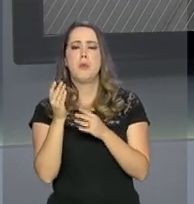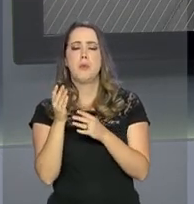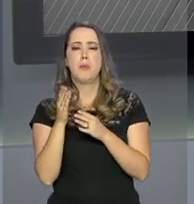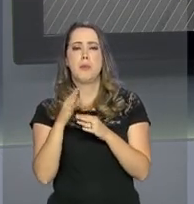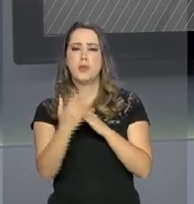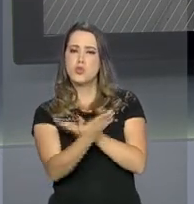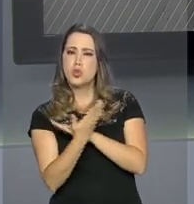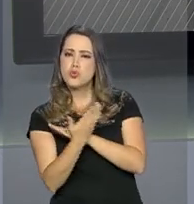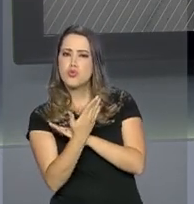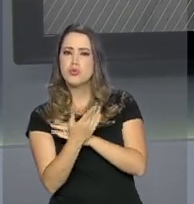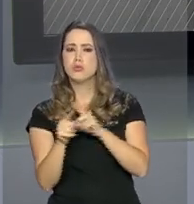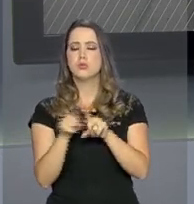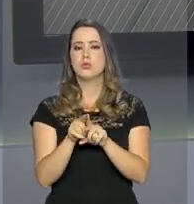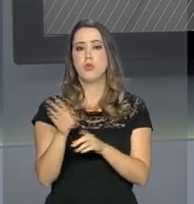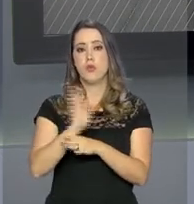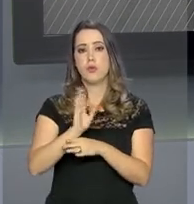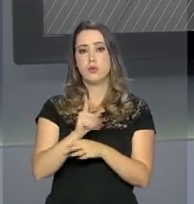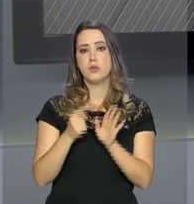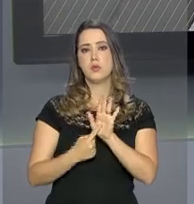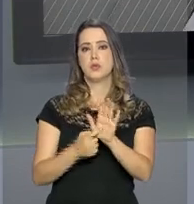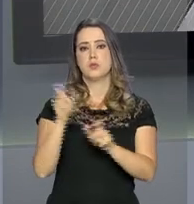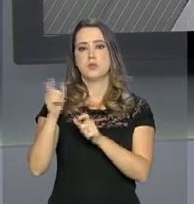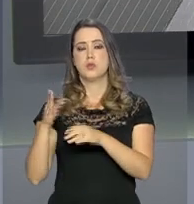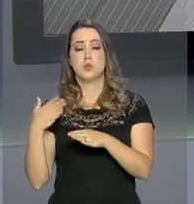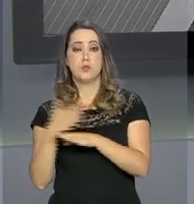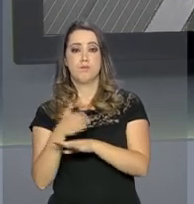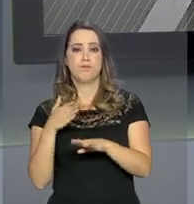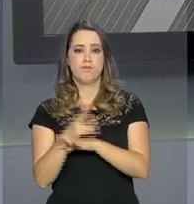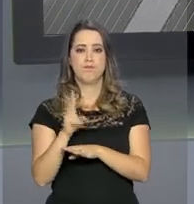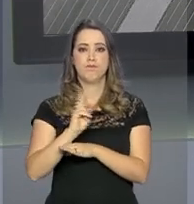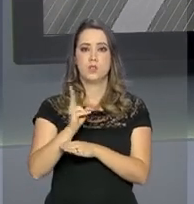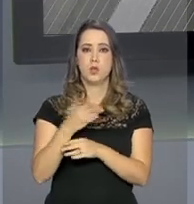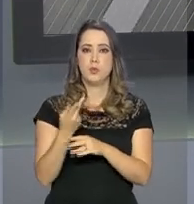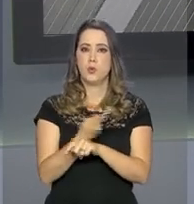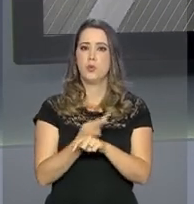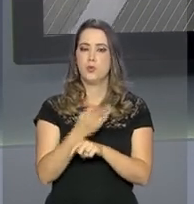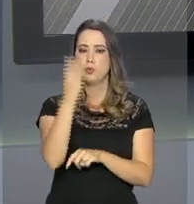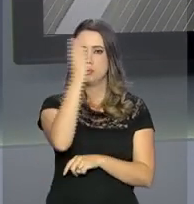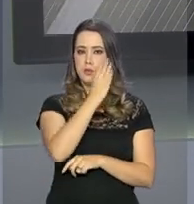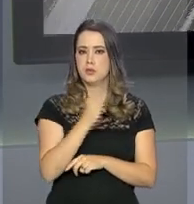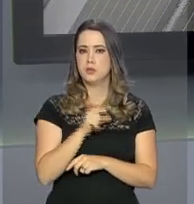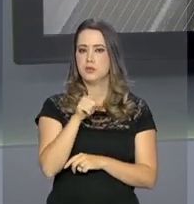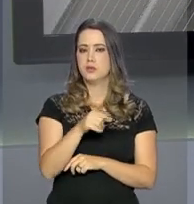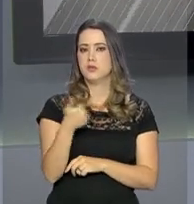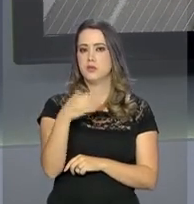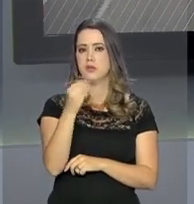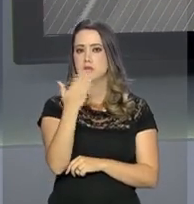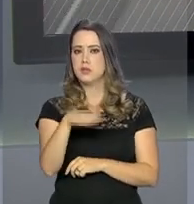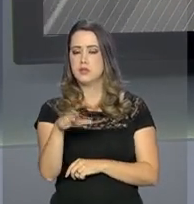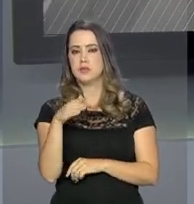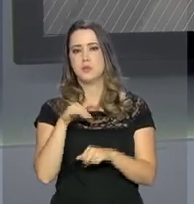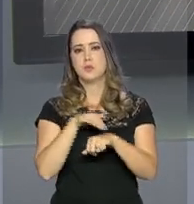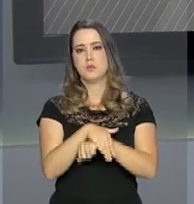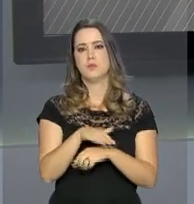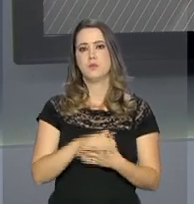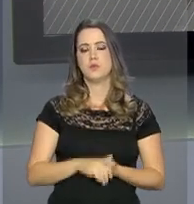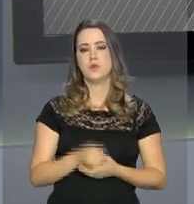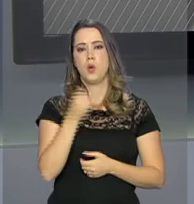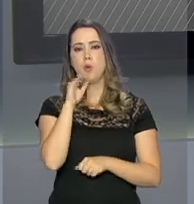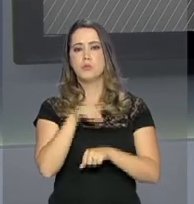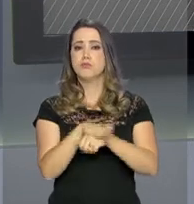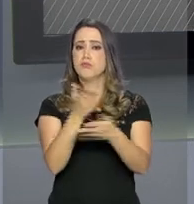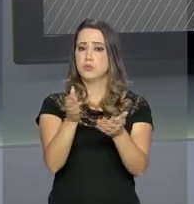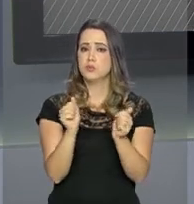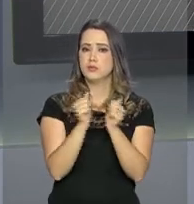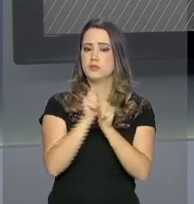conta histórias de imigrantes venezuelanos que buscam abrigo e melhores condições de vida no Brasil. Será às 22h30 da noite. Então, uma boa